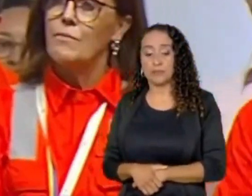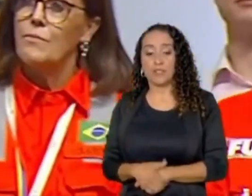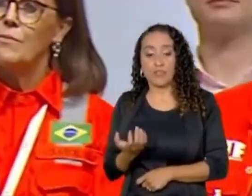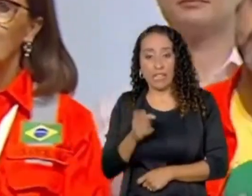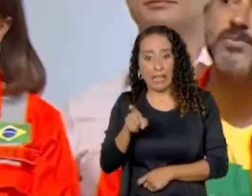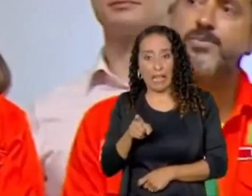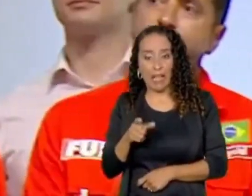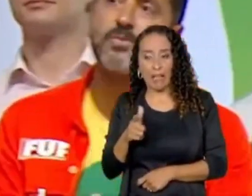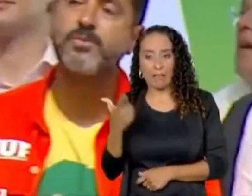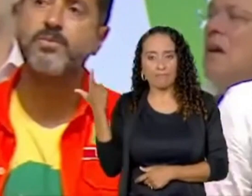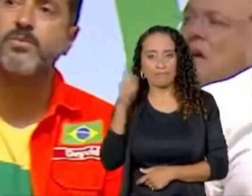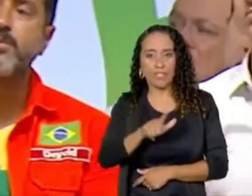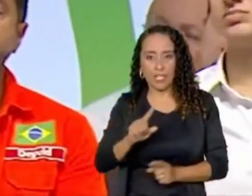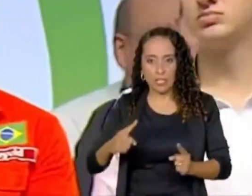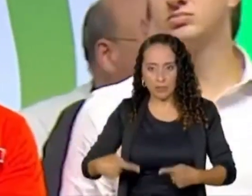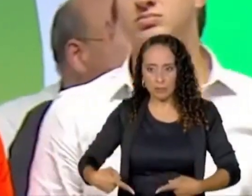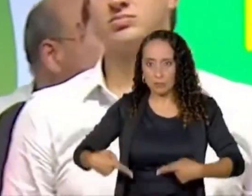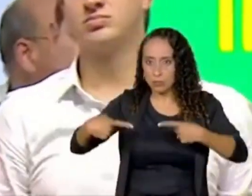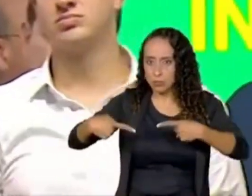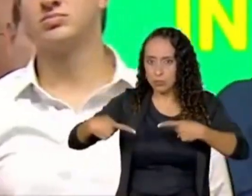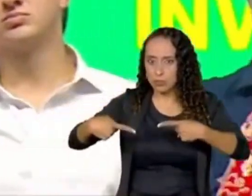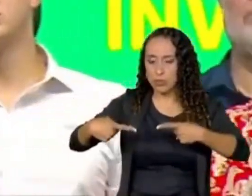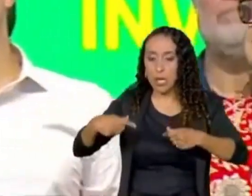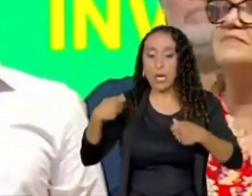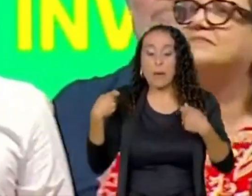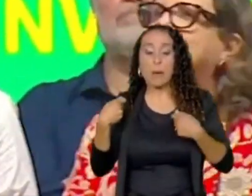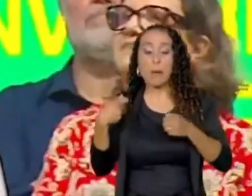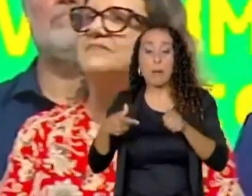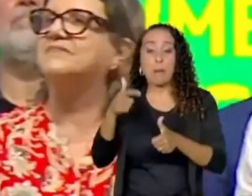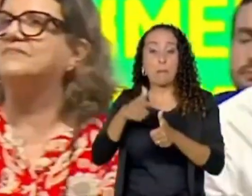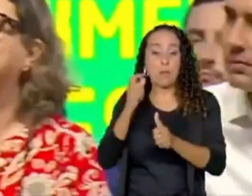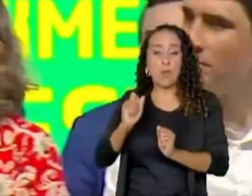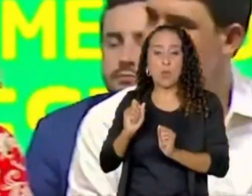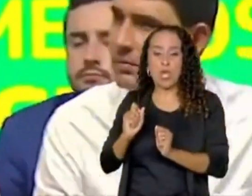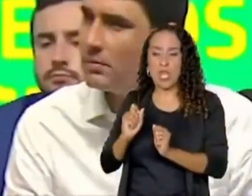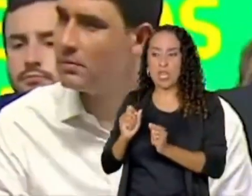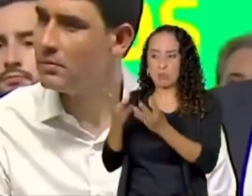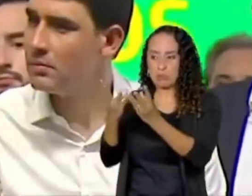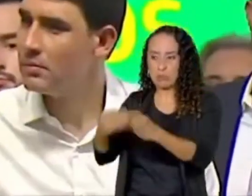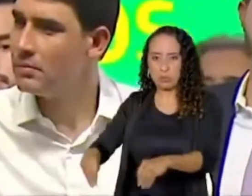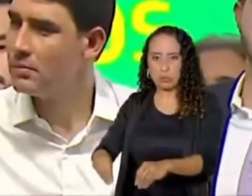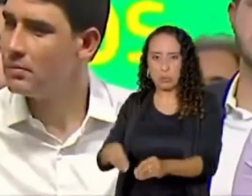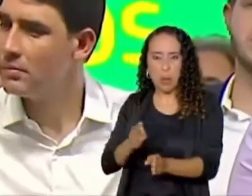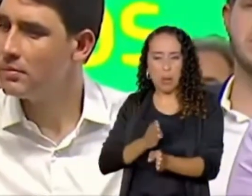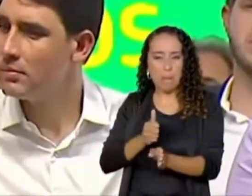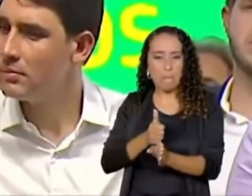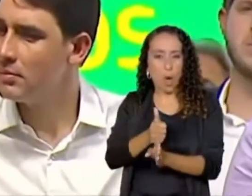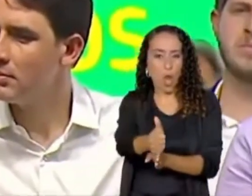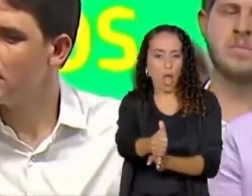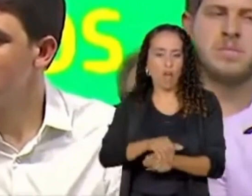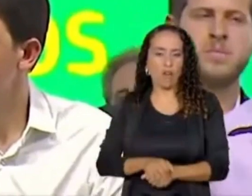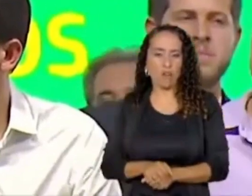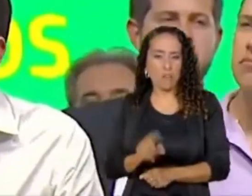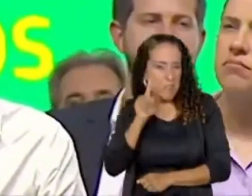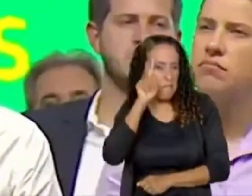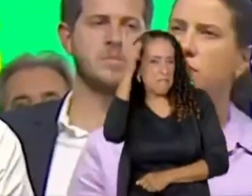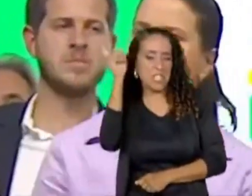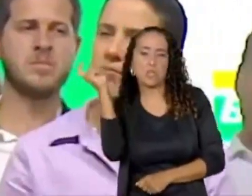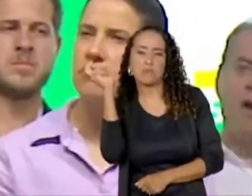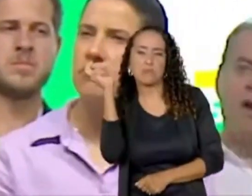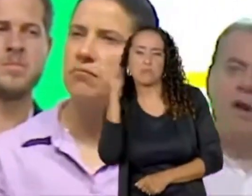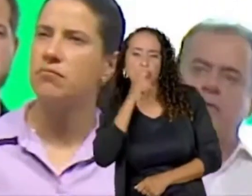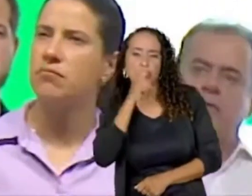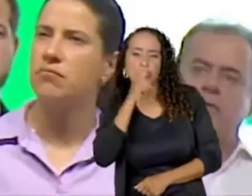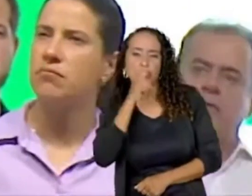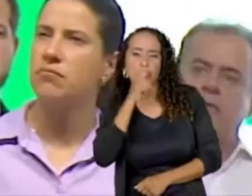uma disputa, você primeiro destrói moralmente a pessoa. Você inventa uma mentira, você